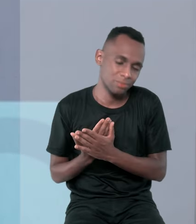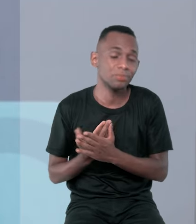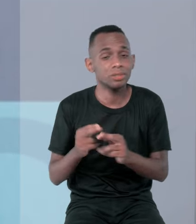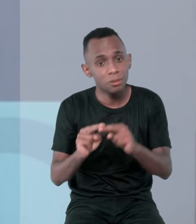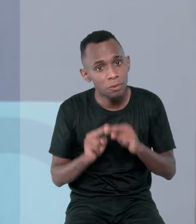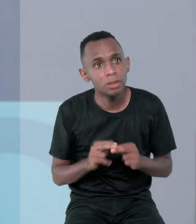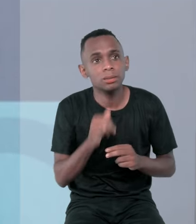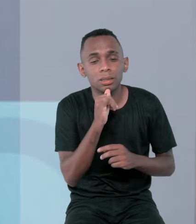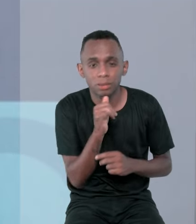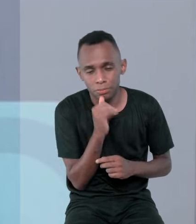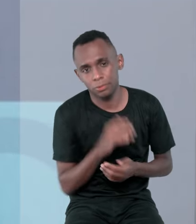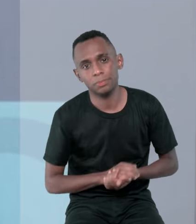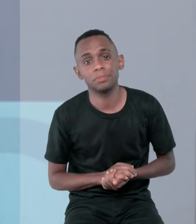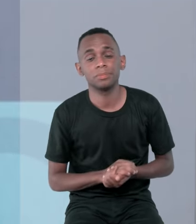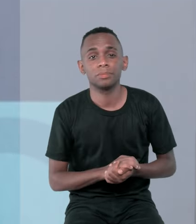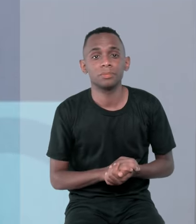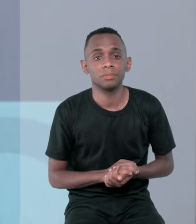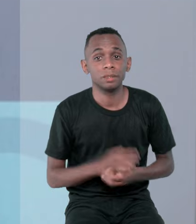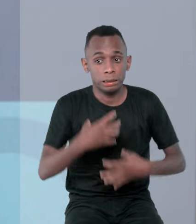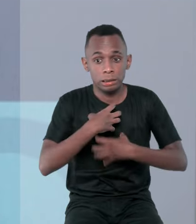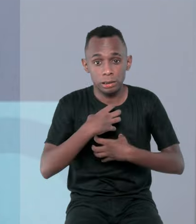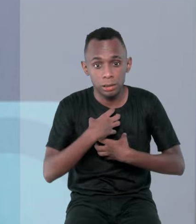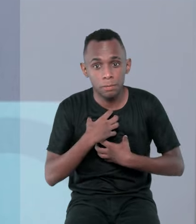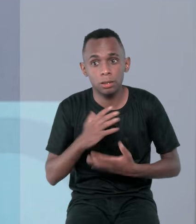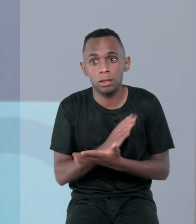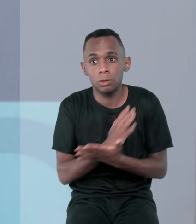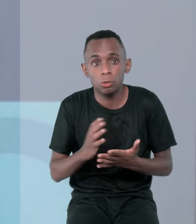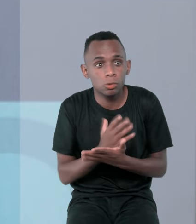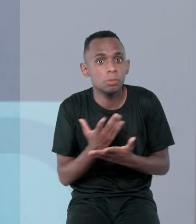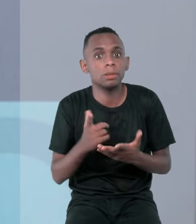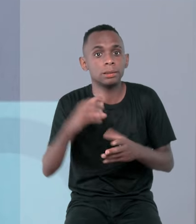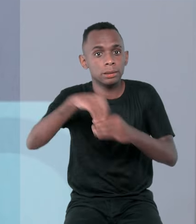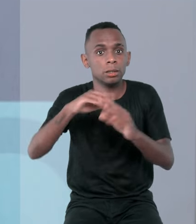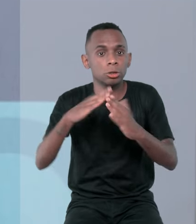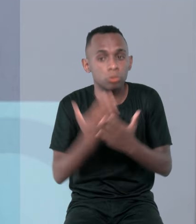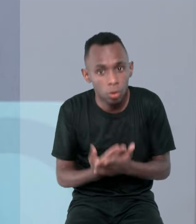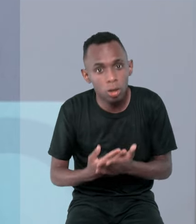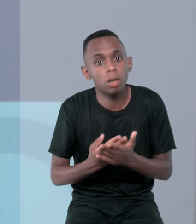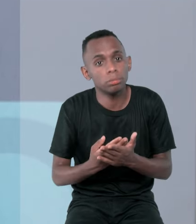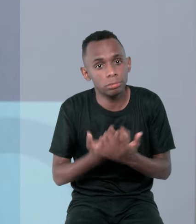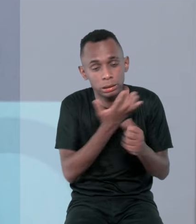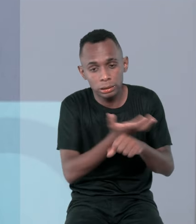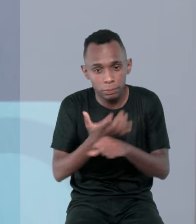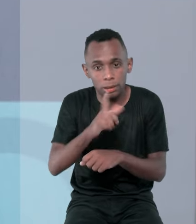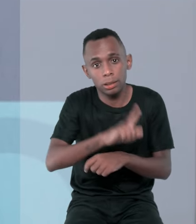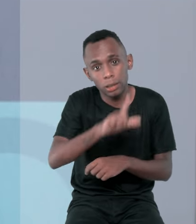ela vai causar algumas tensões. E é uma tensão, em até certa